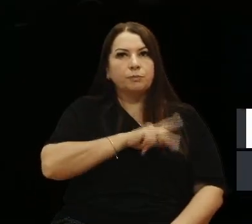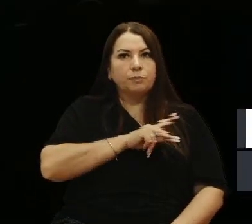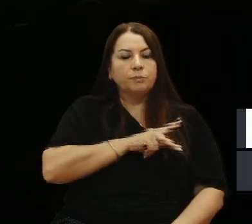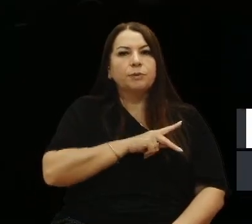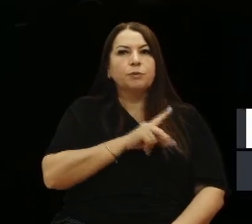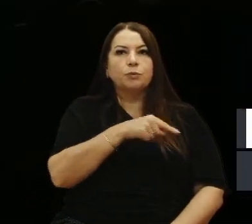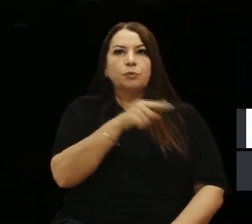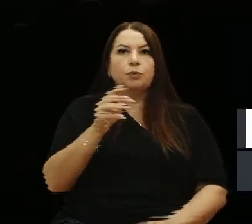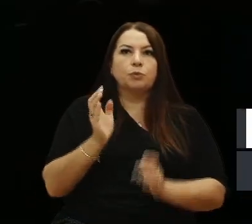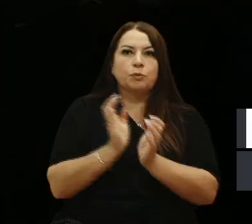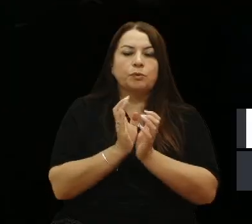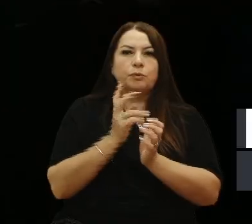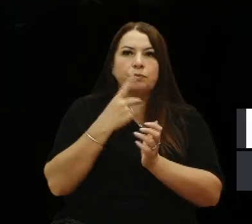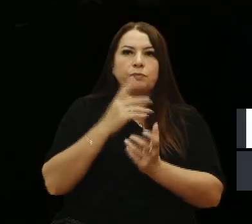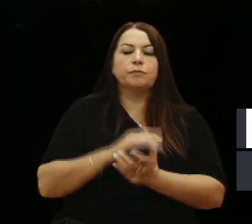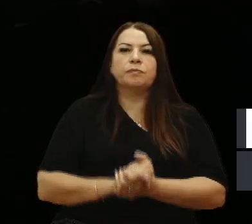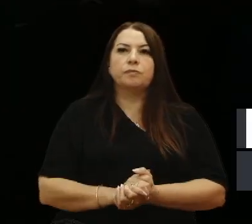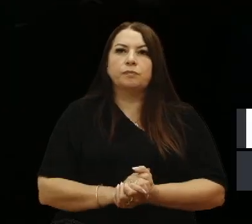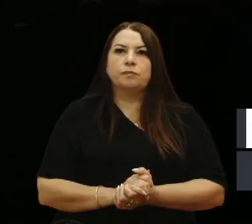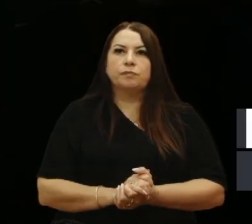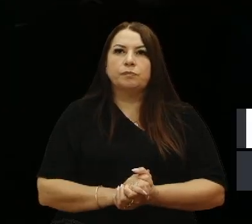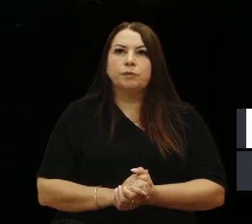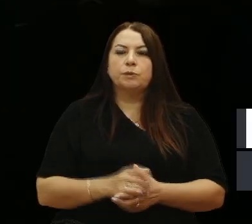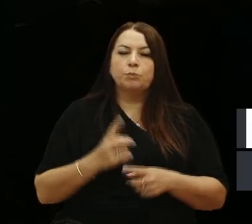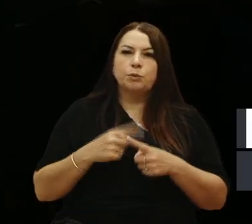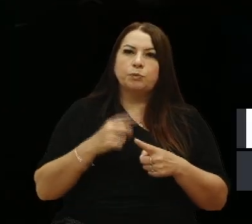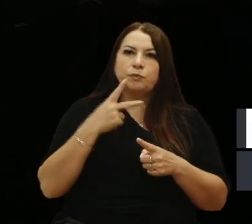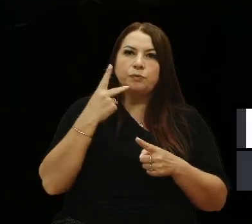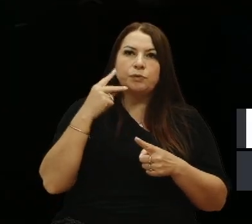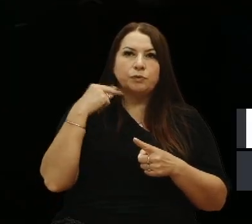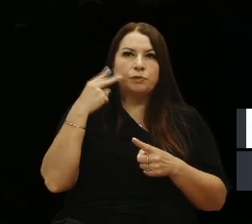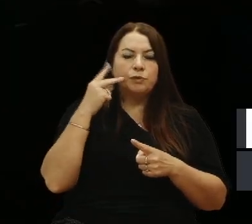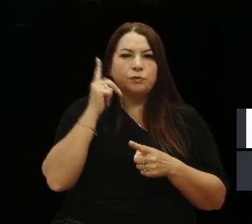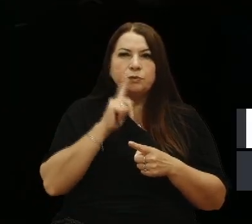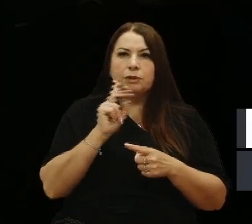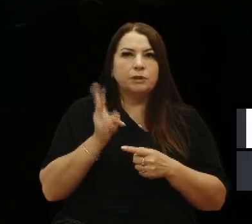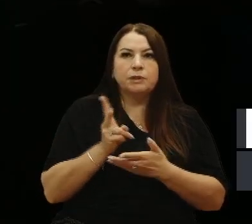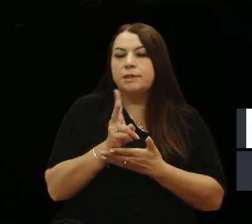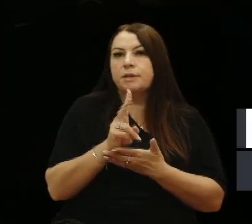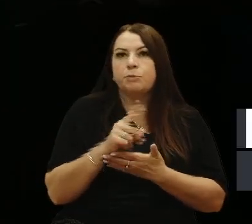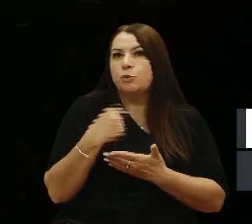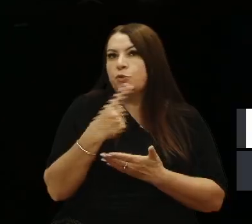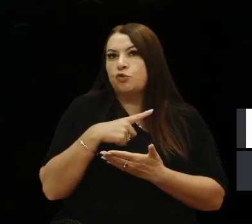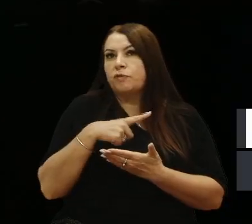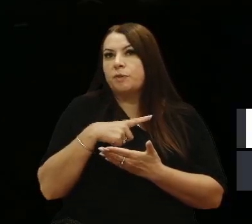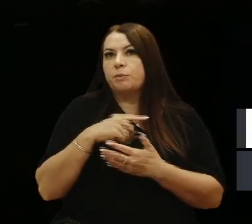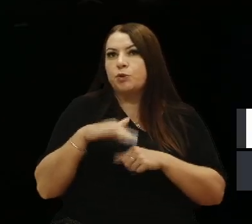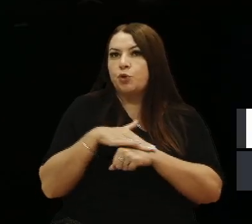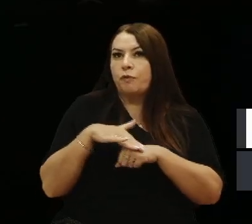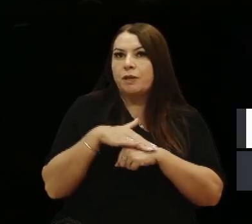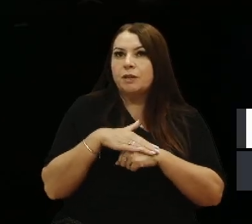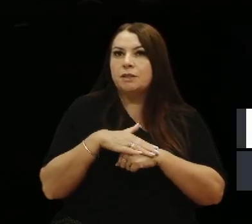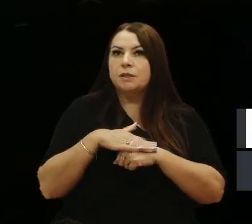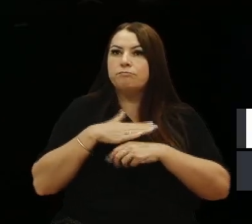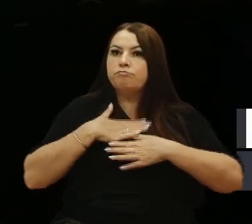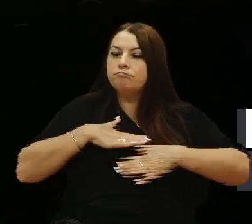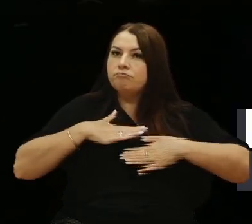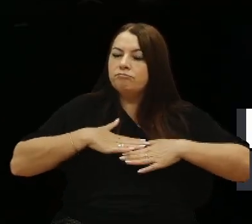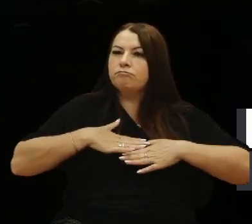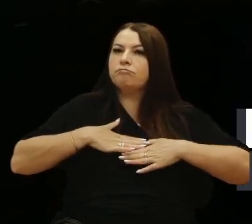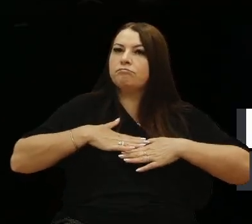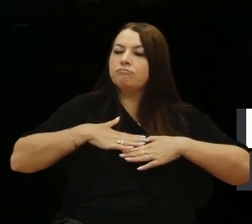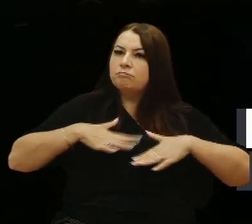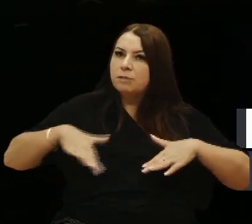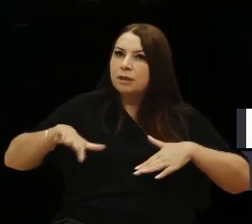os demais colegas se pronunciaram. Porque, como disse o vereador Lucas, nem sempre nós tivemos essa conversa amistosa na casa.